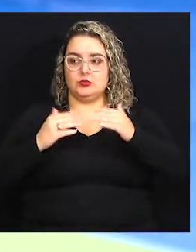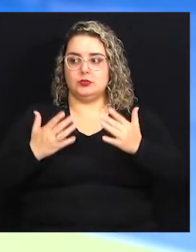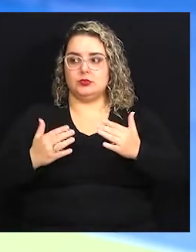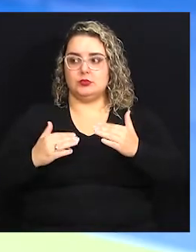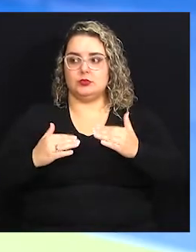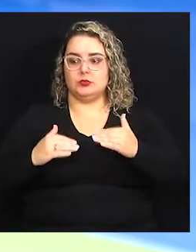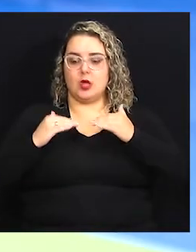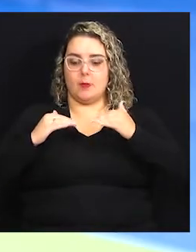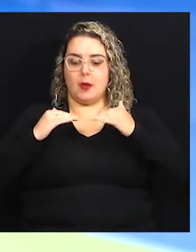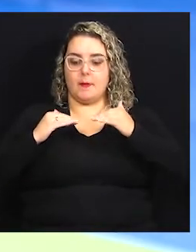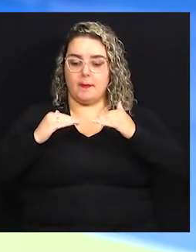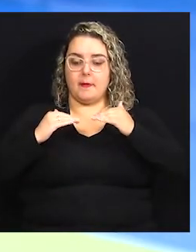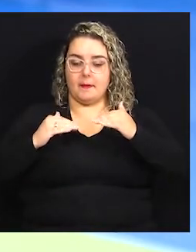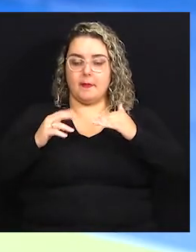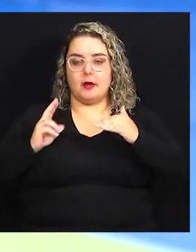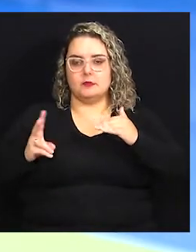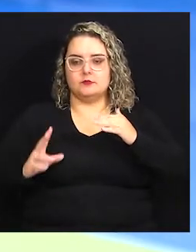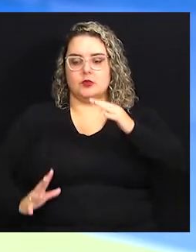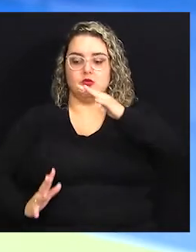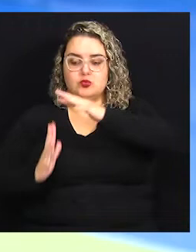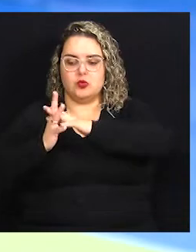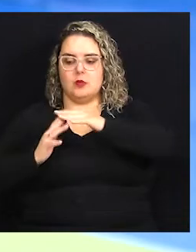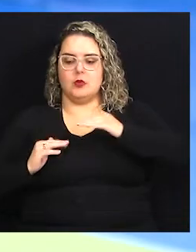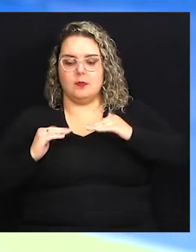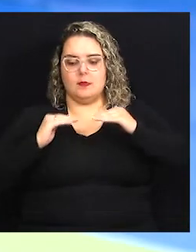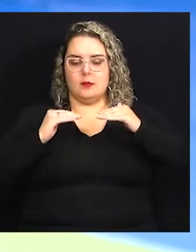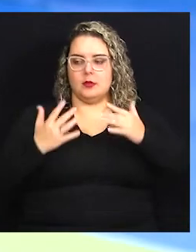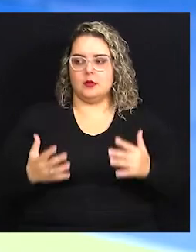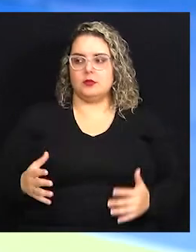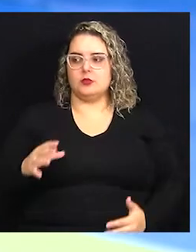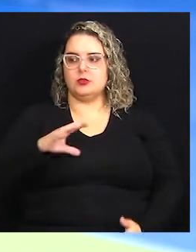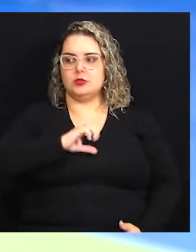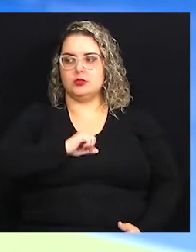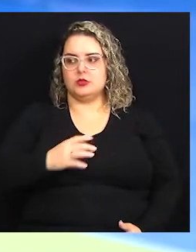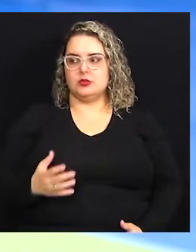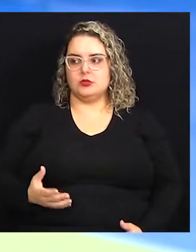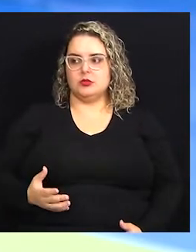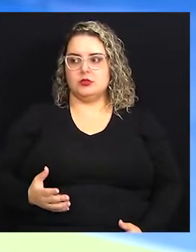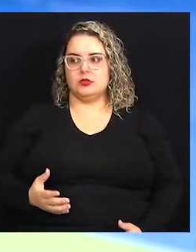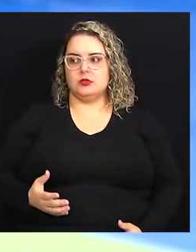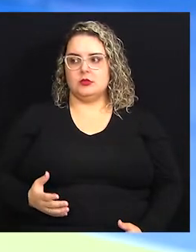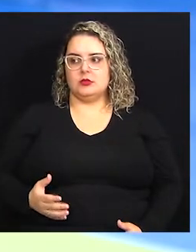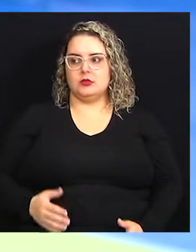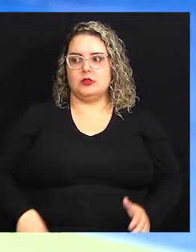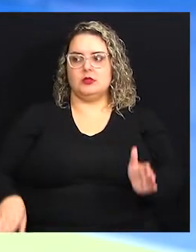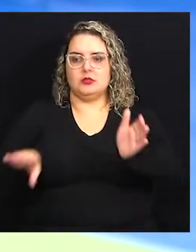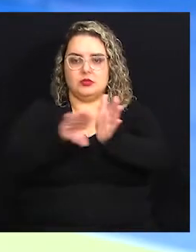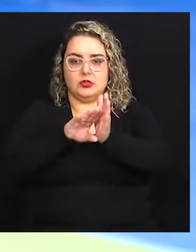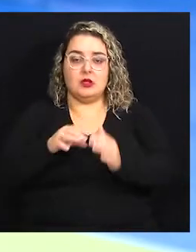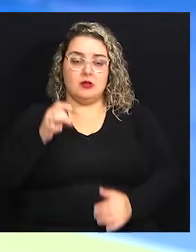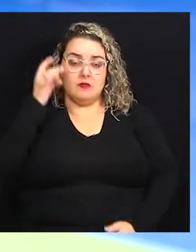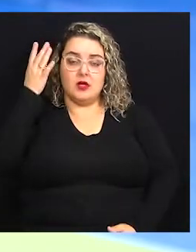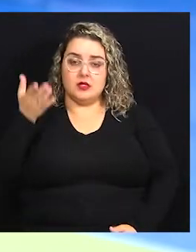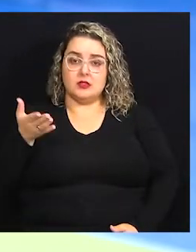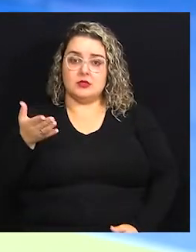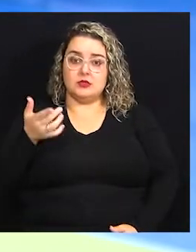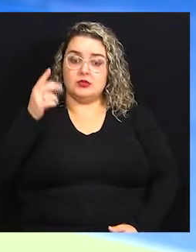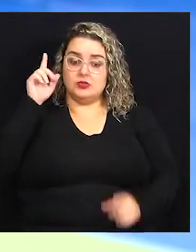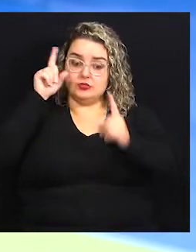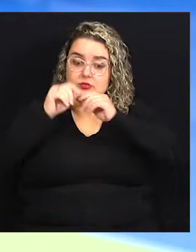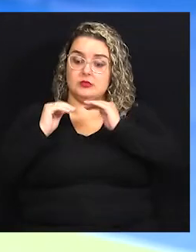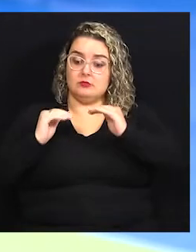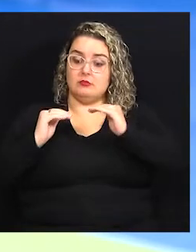pico, né? No topo, né? O topo. A gente sempre gosta de usar esse termo, né? Chegar lá é até fácil, o difícil é